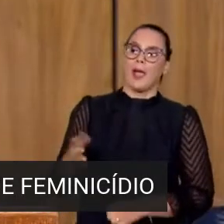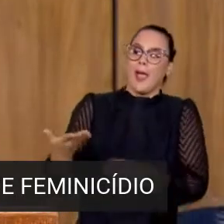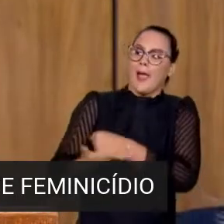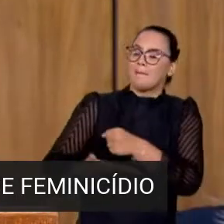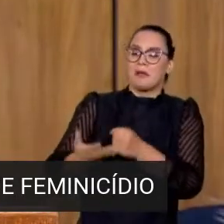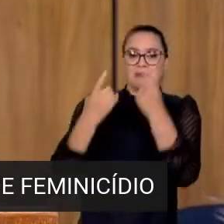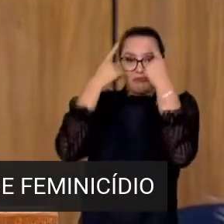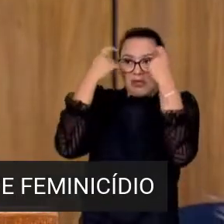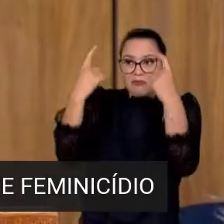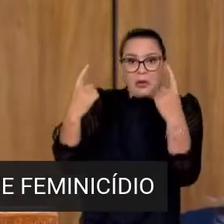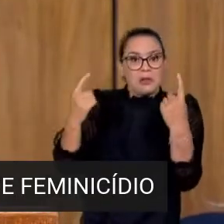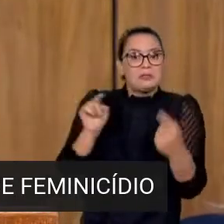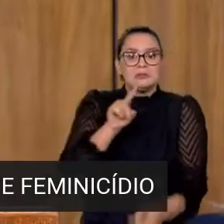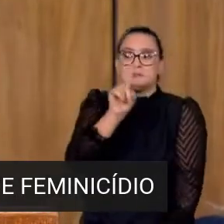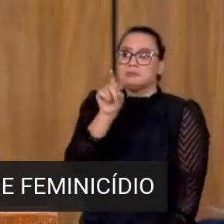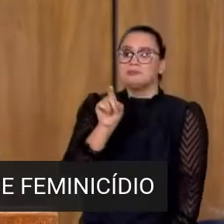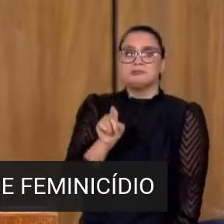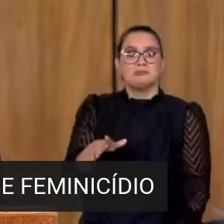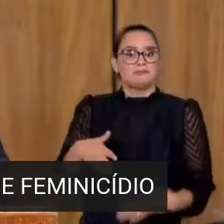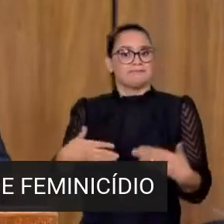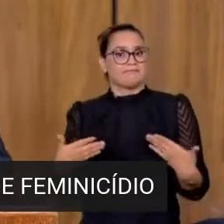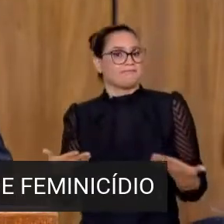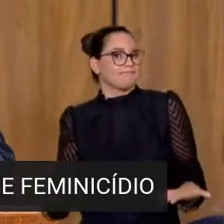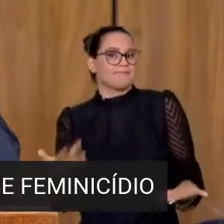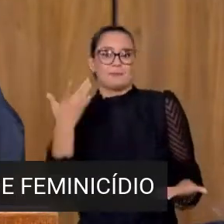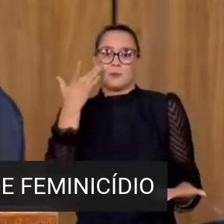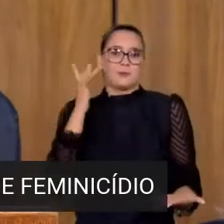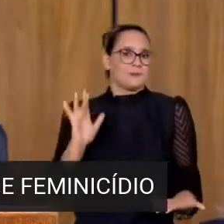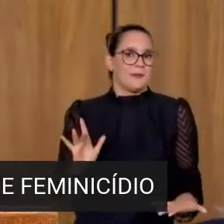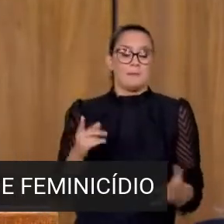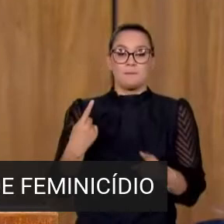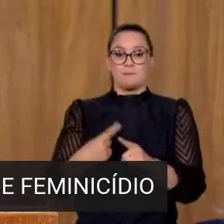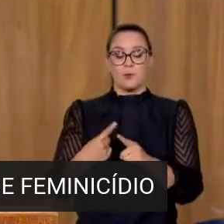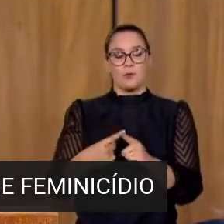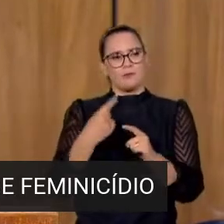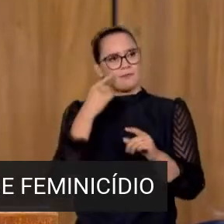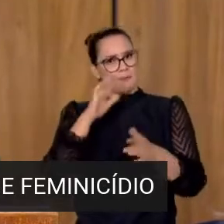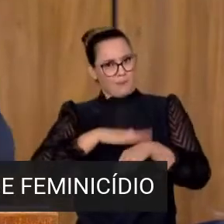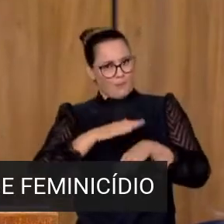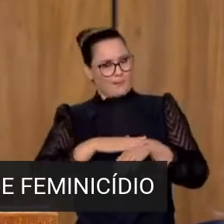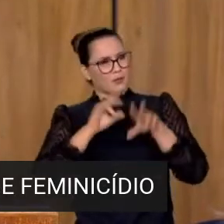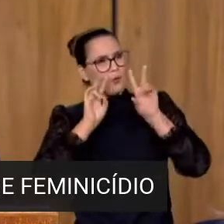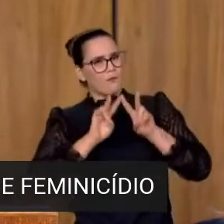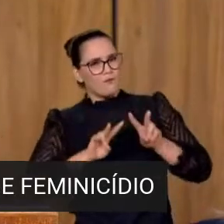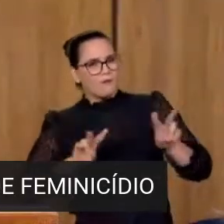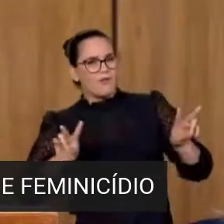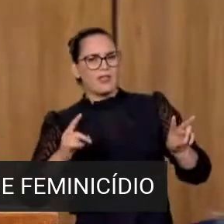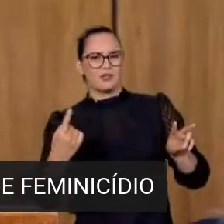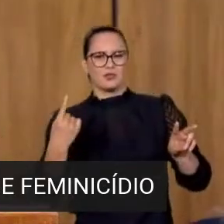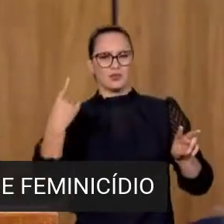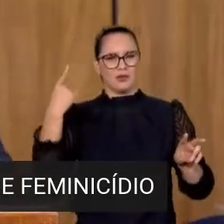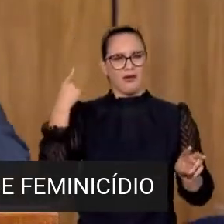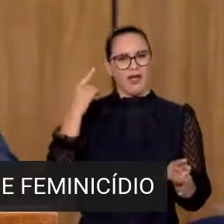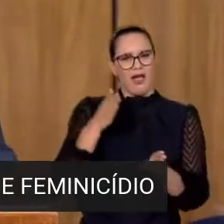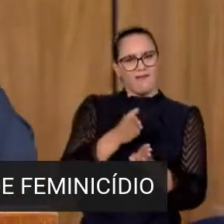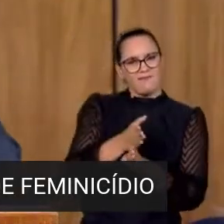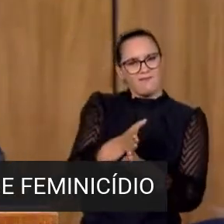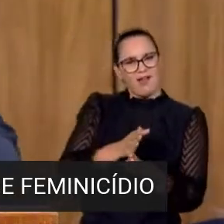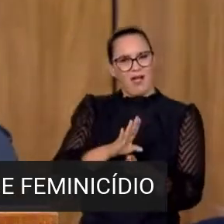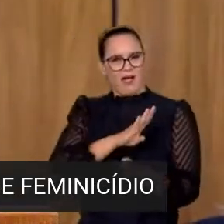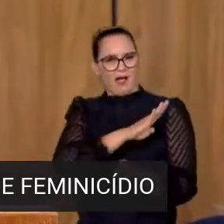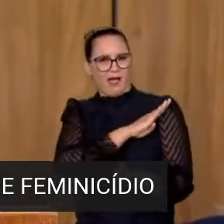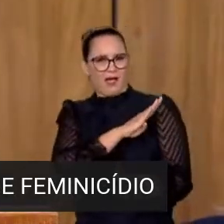violência. Eu não conheço a origem porque quando eu vejo lá na faixa de Gaza 3